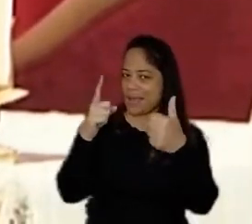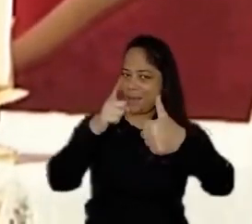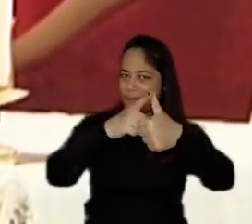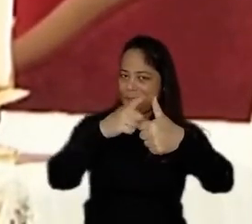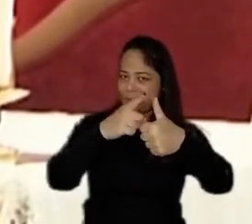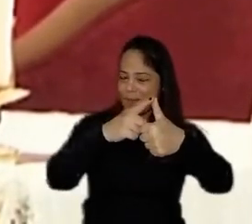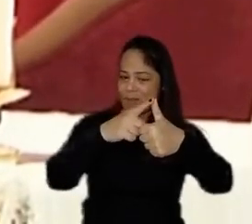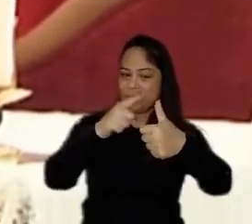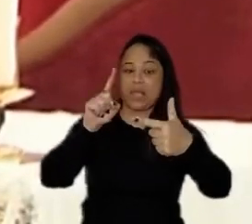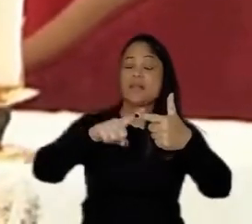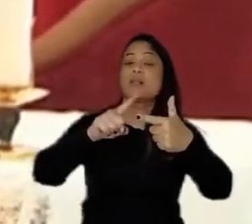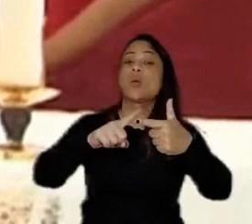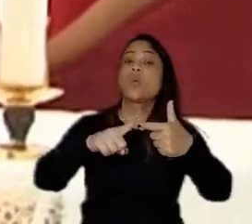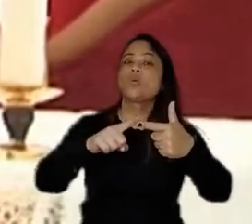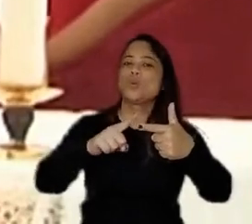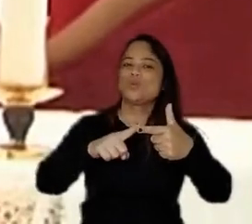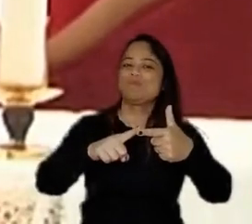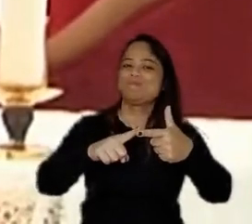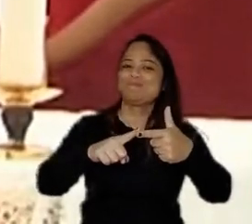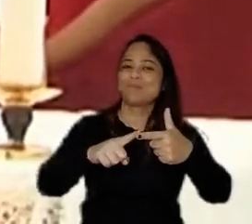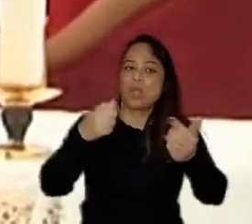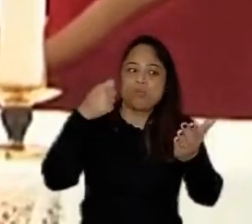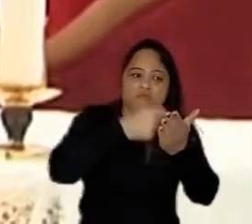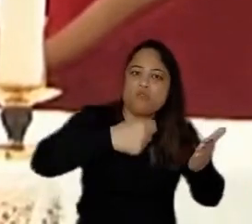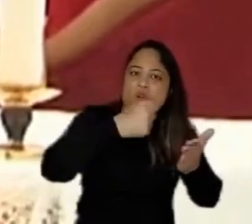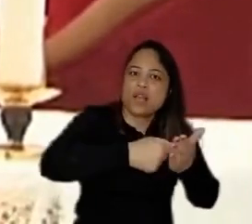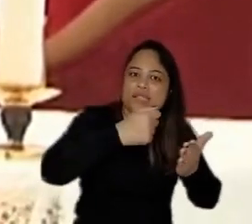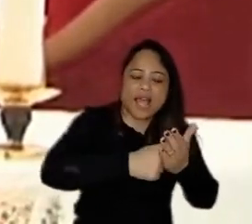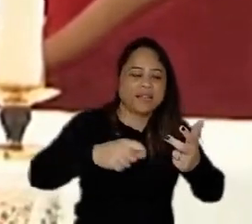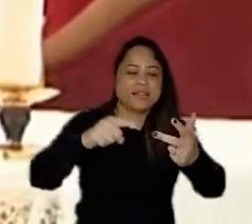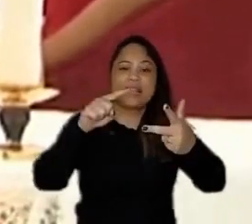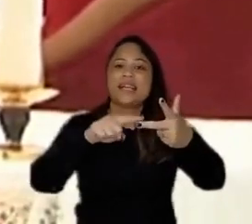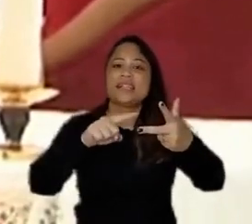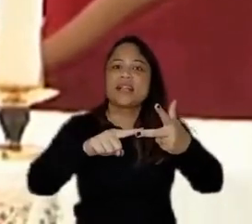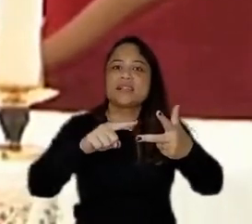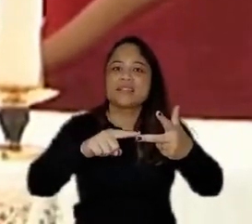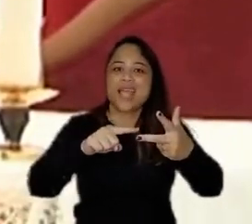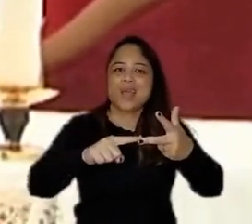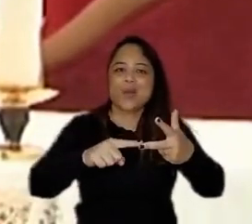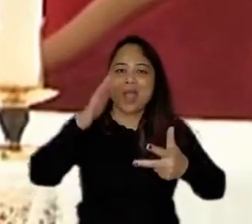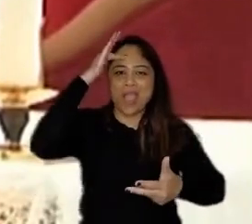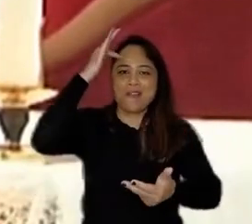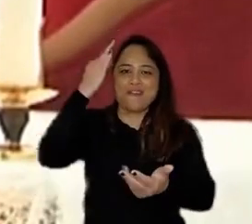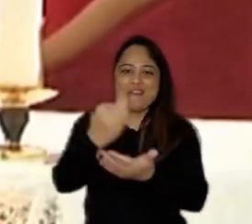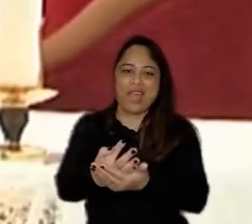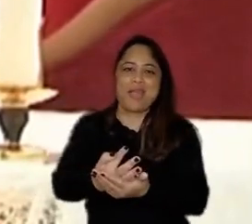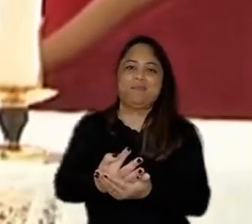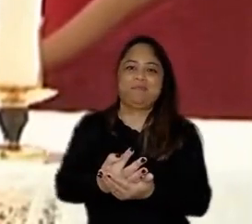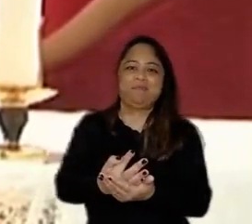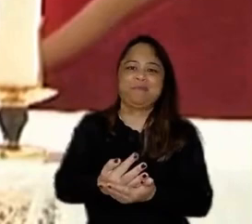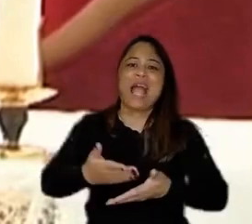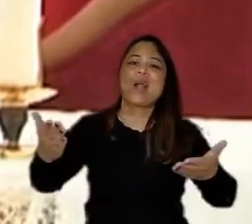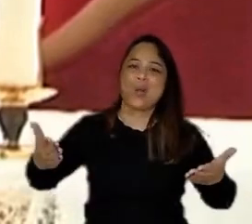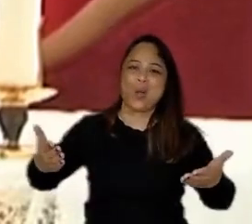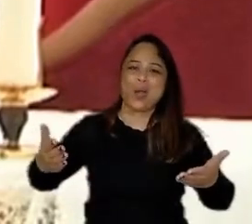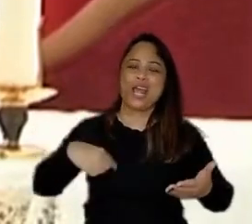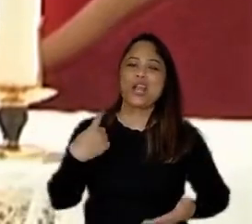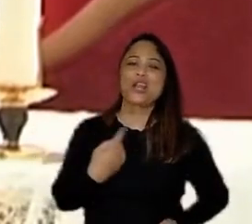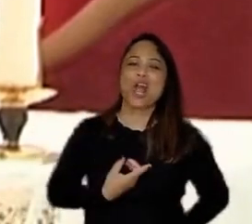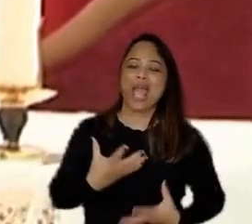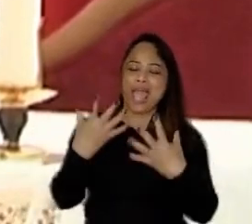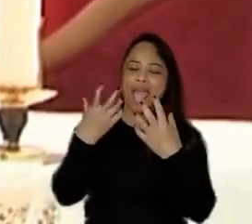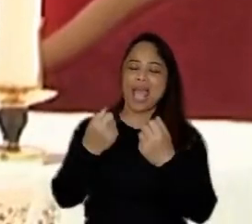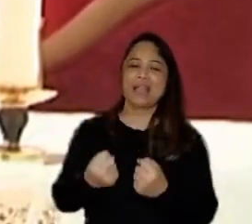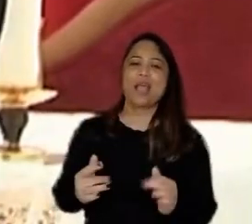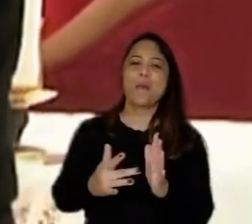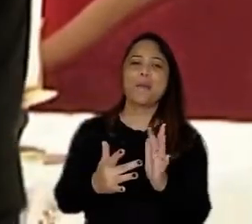A expectativa. A segunda filha? O esforço. Terceira filha? A fé. Fica de pé. Vamos começar a